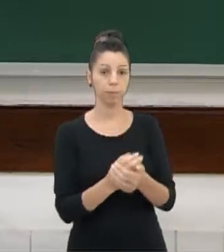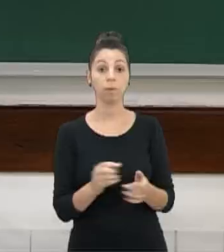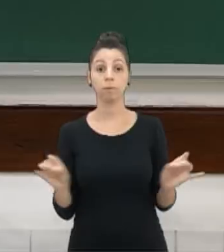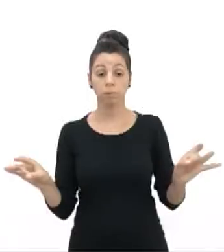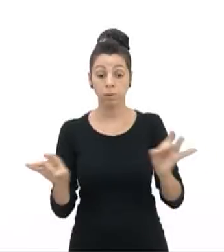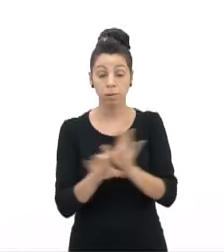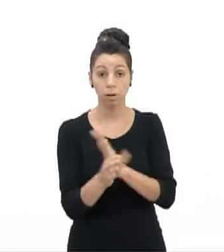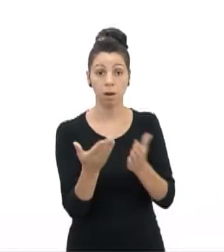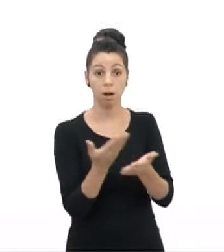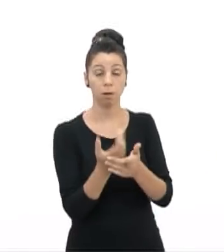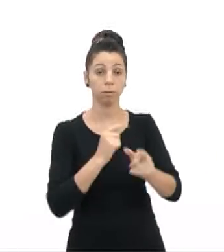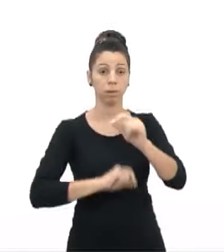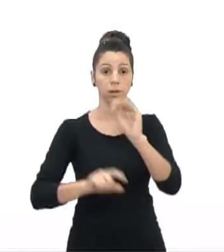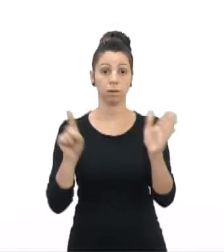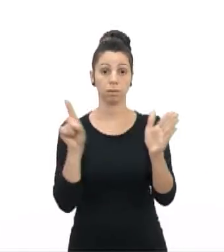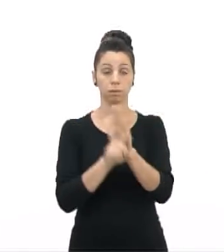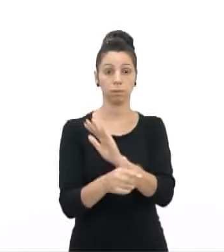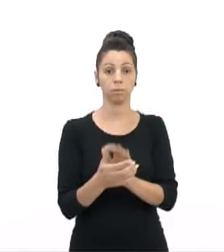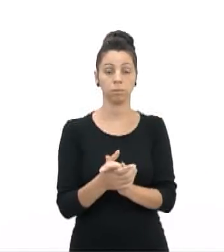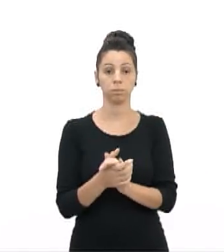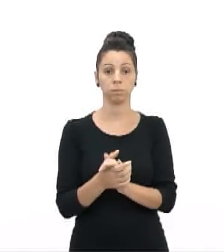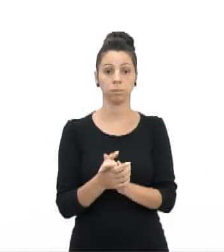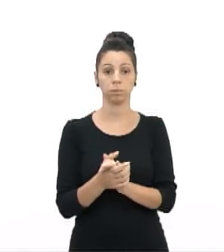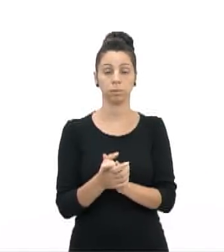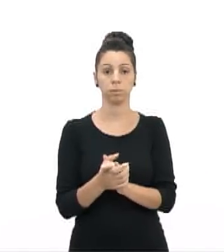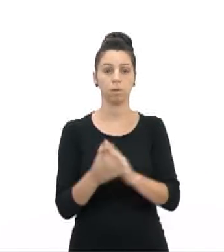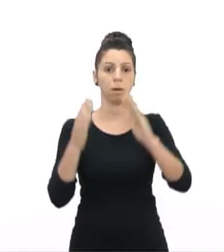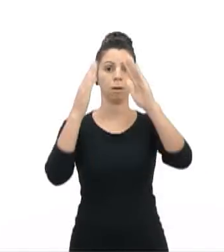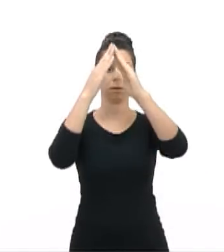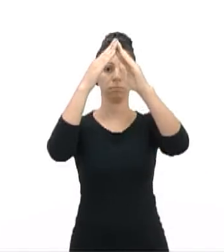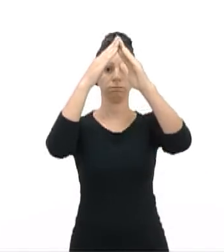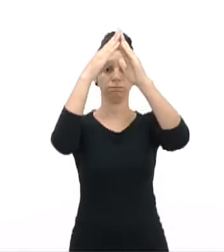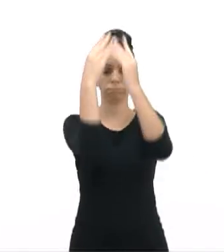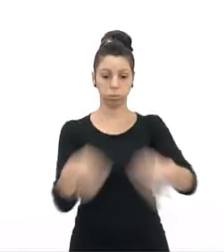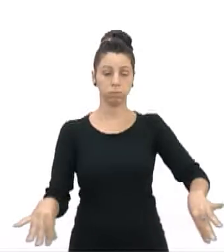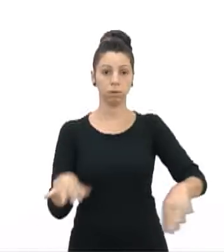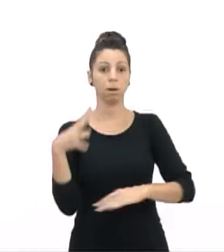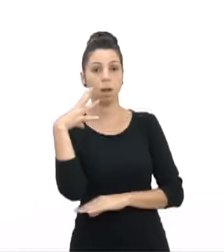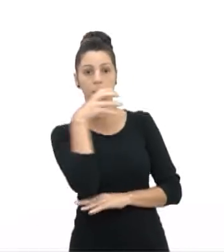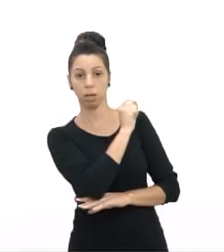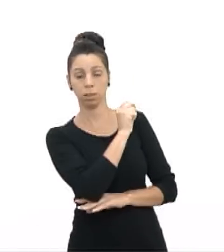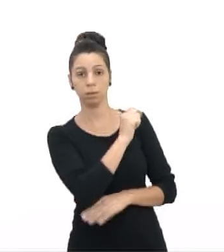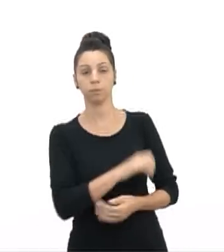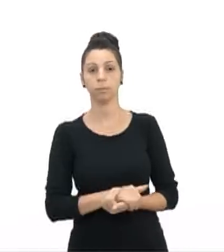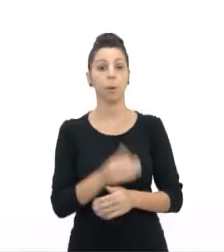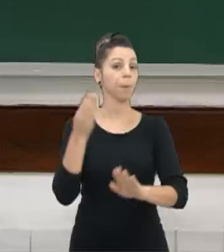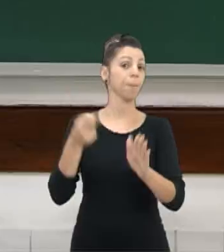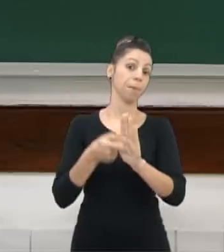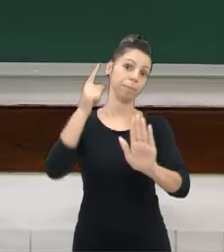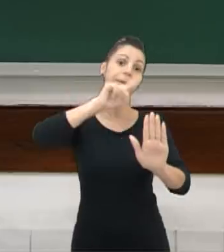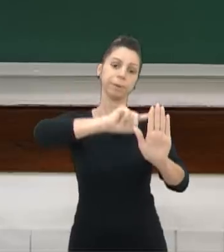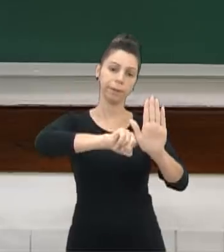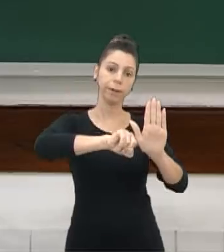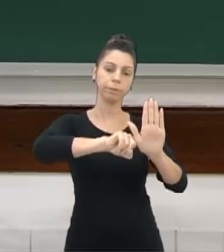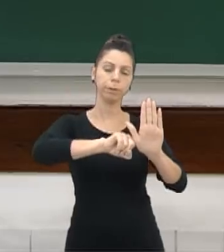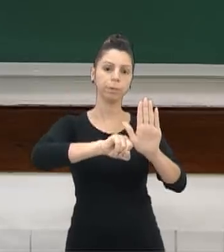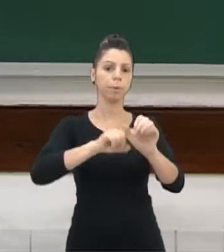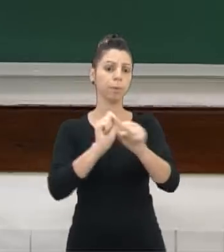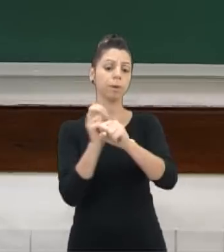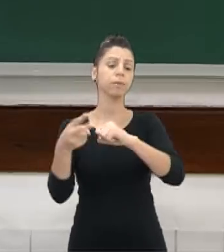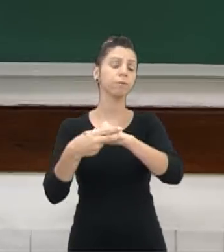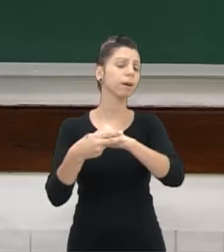quiz. O teto desabou rapidamente. Qual é o advérbio? Né? É uma metáfora, né? A gente já falou isso. Nossa, meu